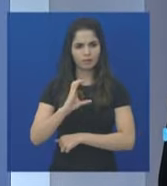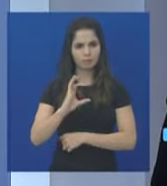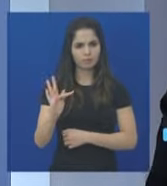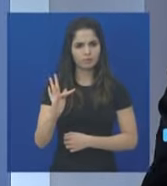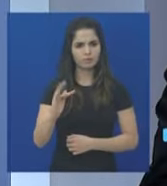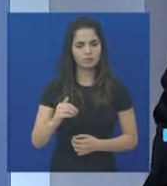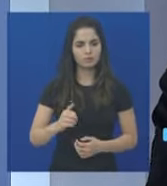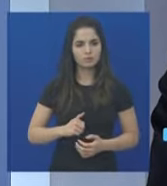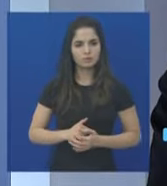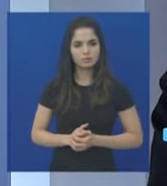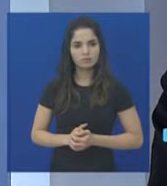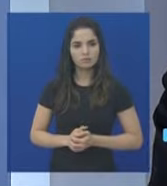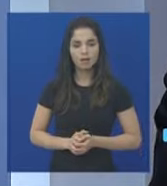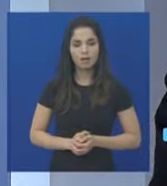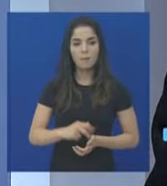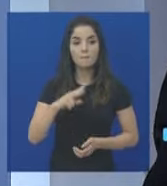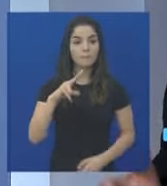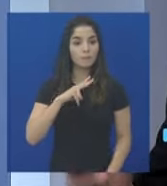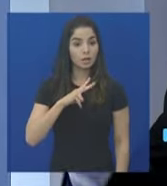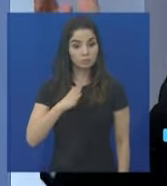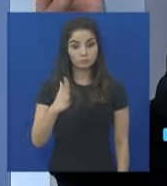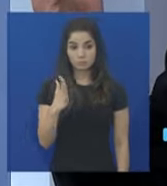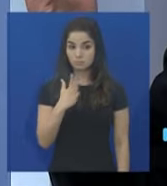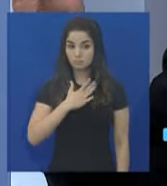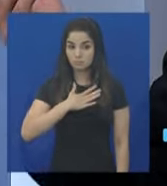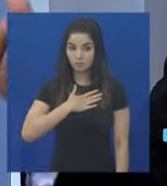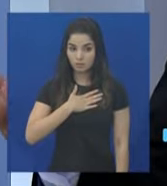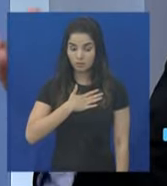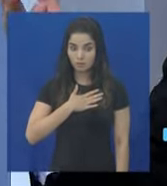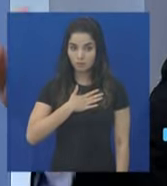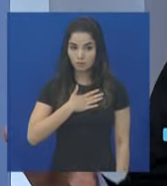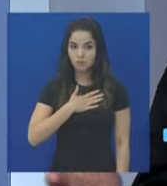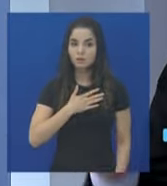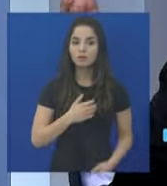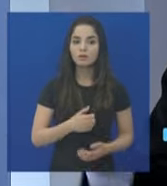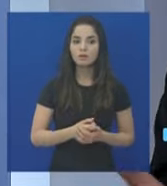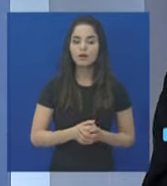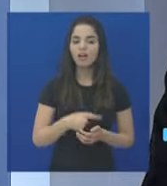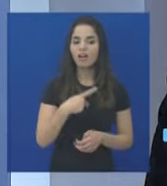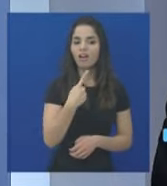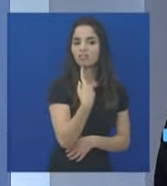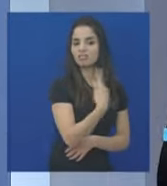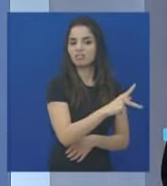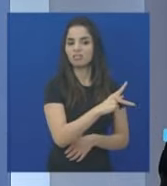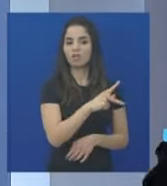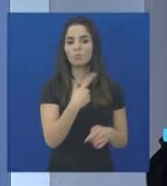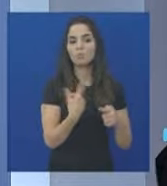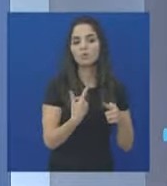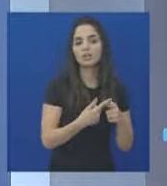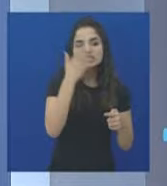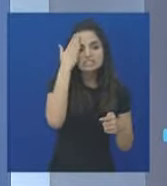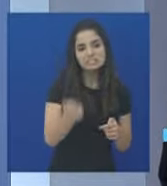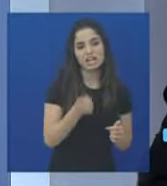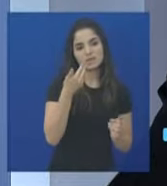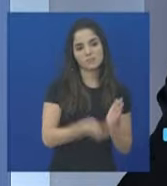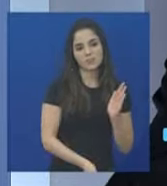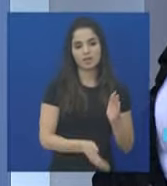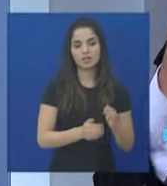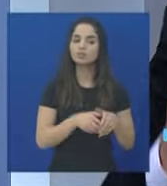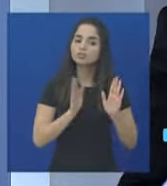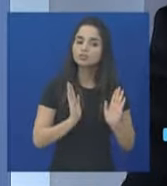As questões pessoais, ela faz parte do jogo de um perdedor. Já perdeu a eleição,